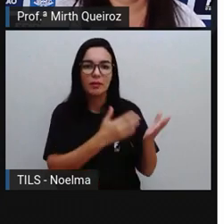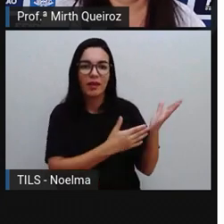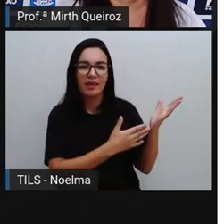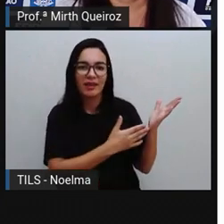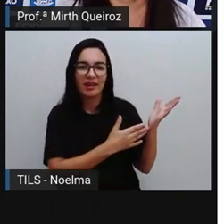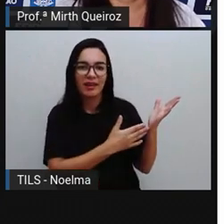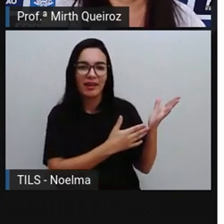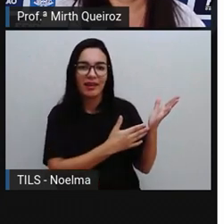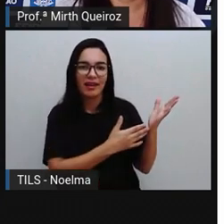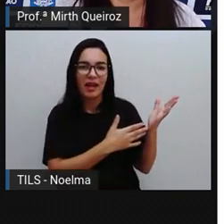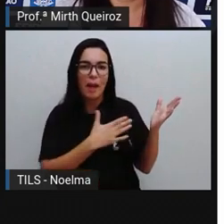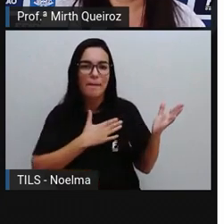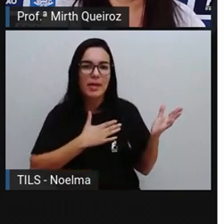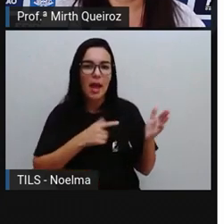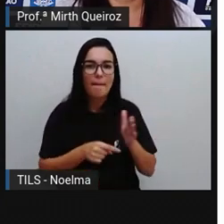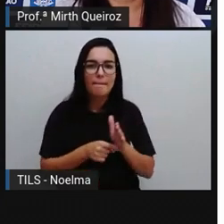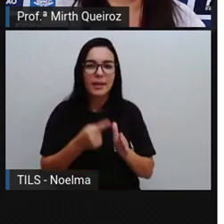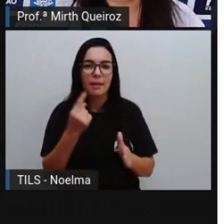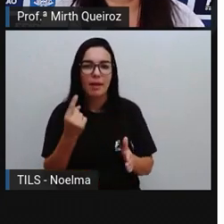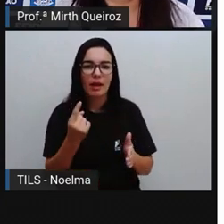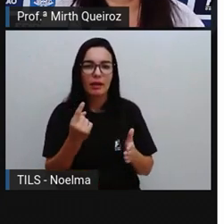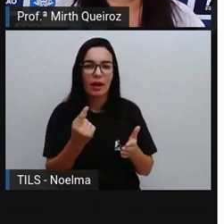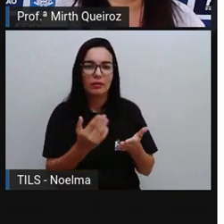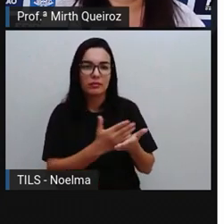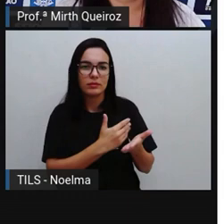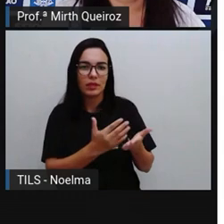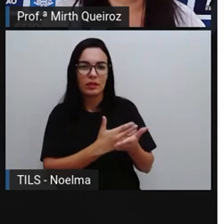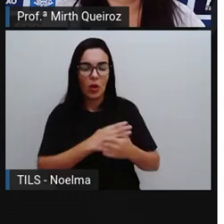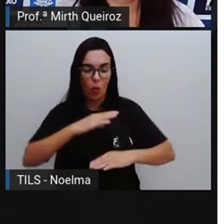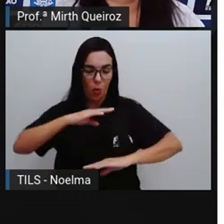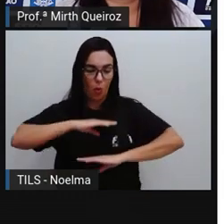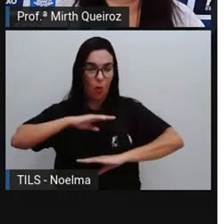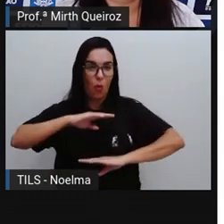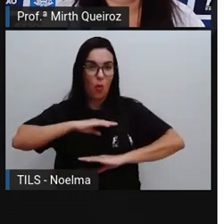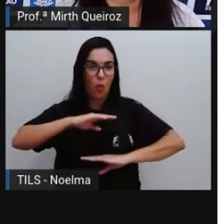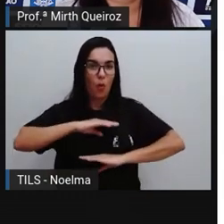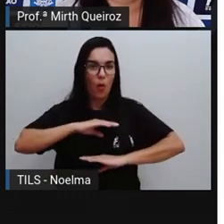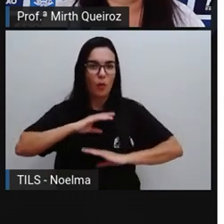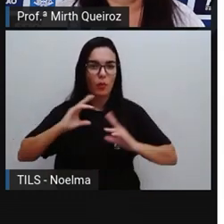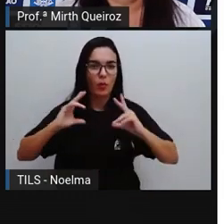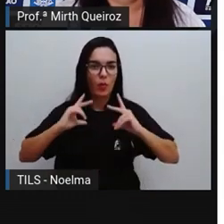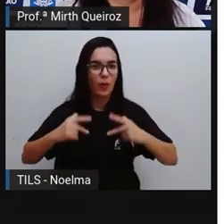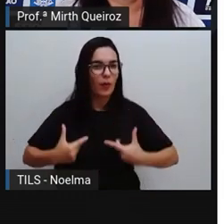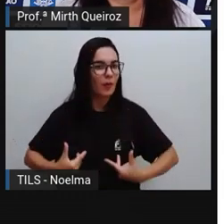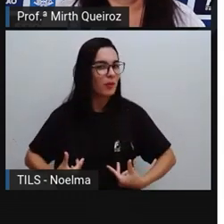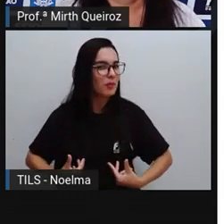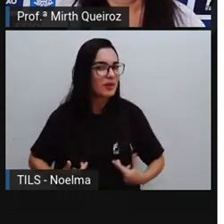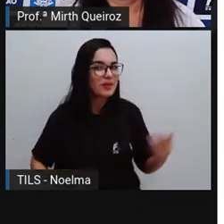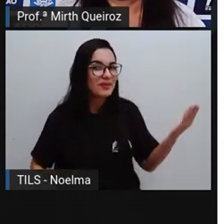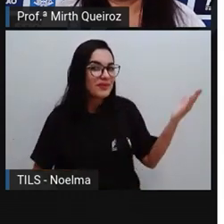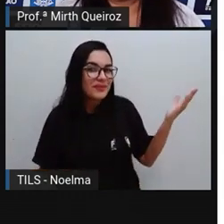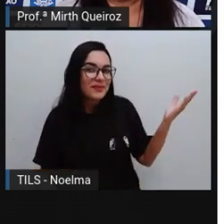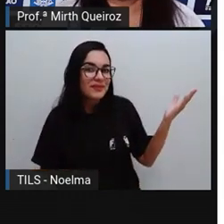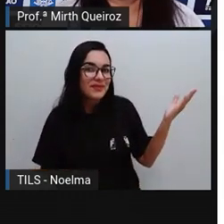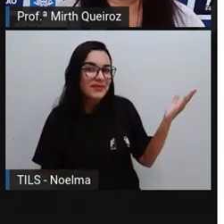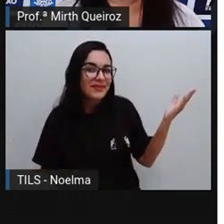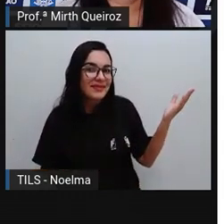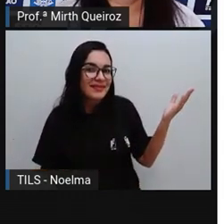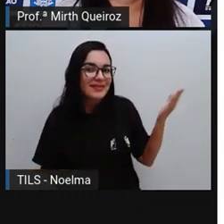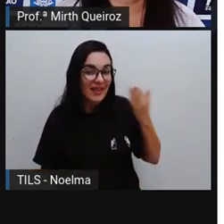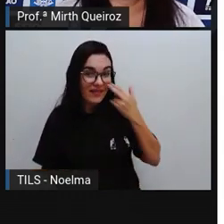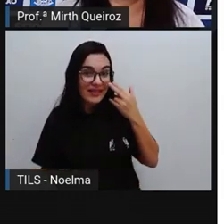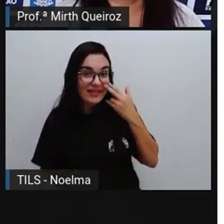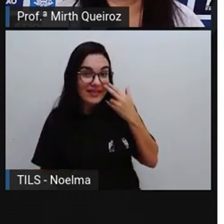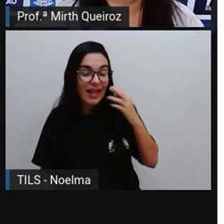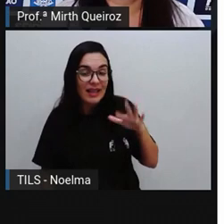aqui minha primeira enciclopédia sobre o corpo humano. Essa enciclopédia, ela vai falar sobre o corpo humano,